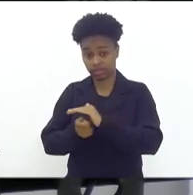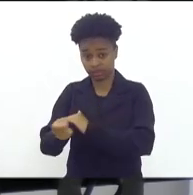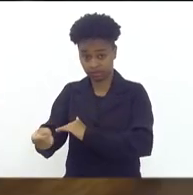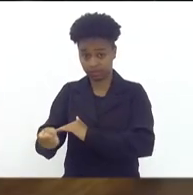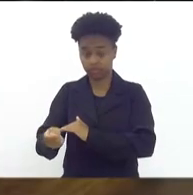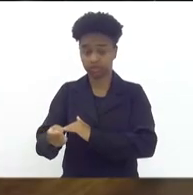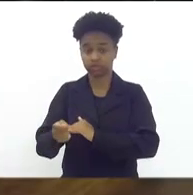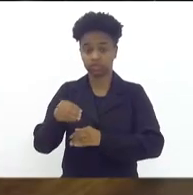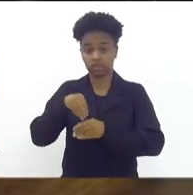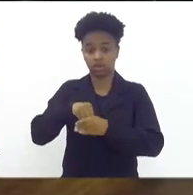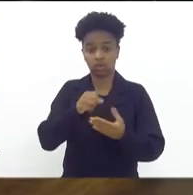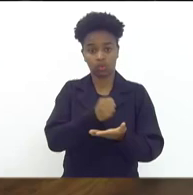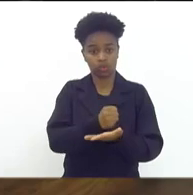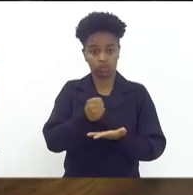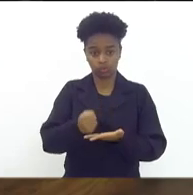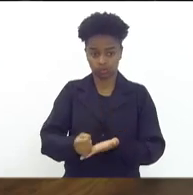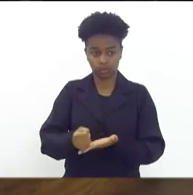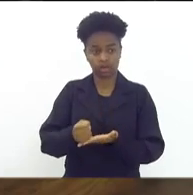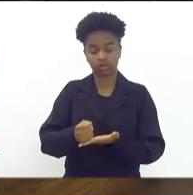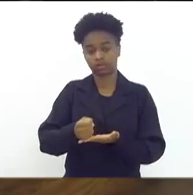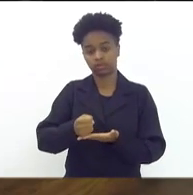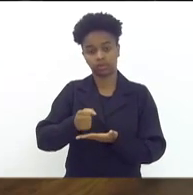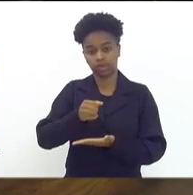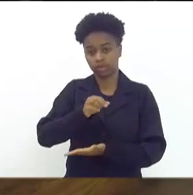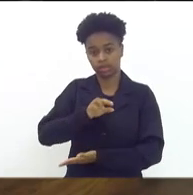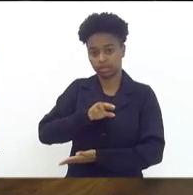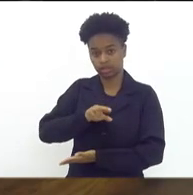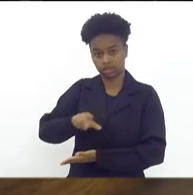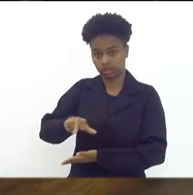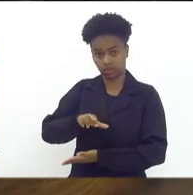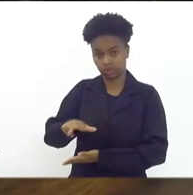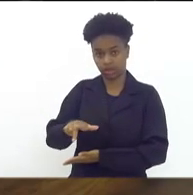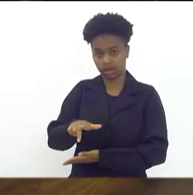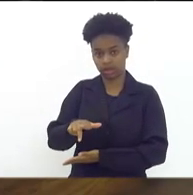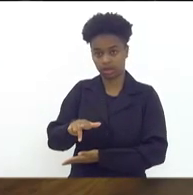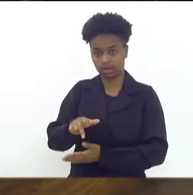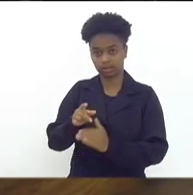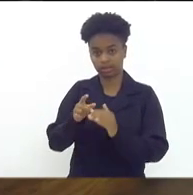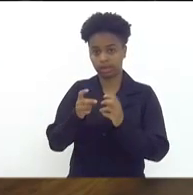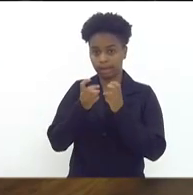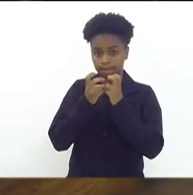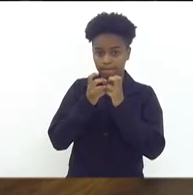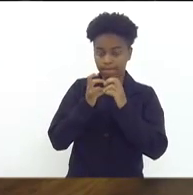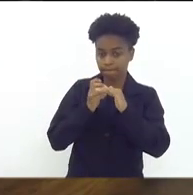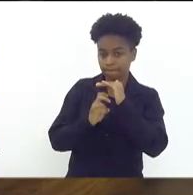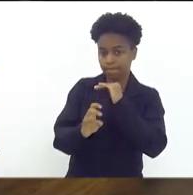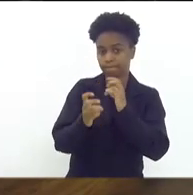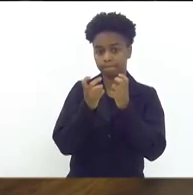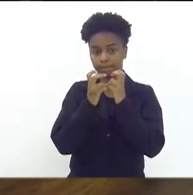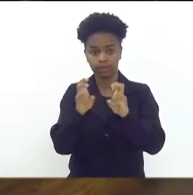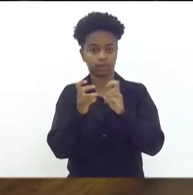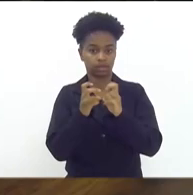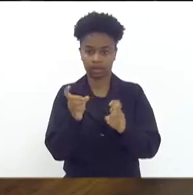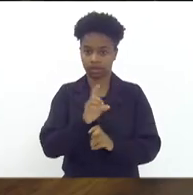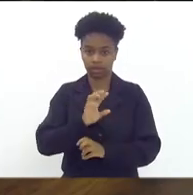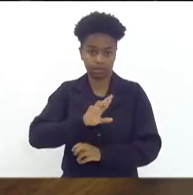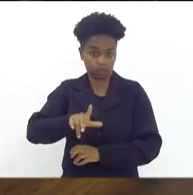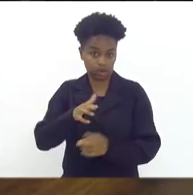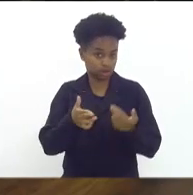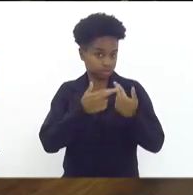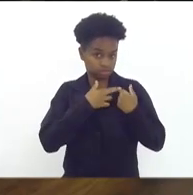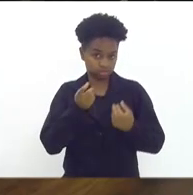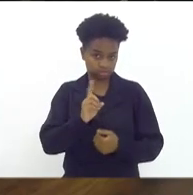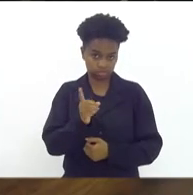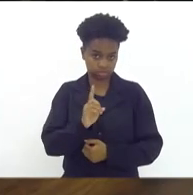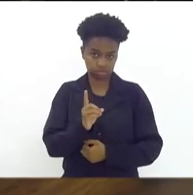concessão eles não são especificamente SuperVia e metrô eles não são de responsabilidade da agência são de que